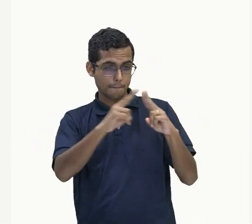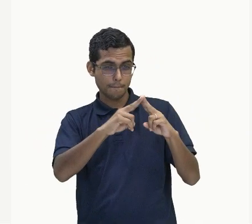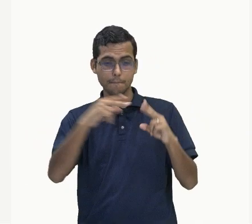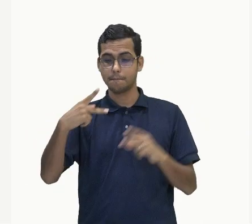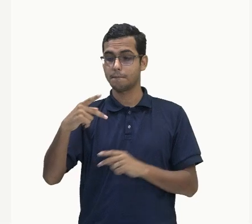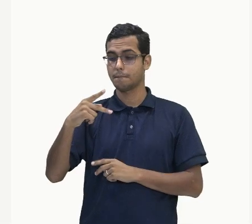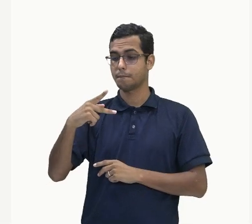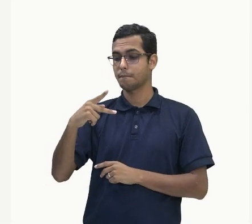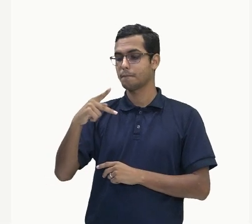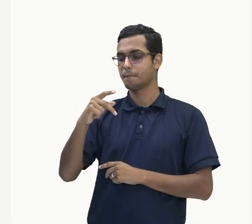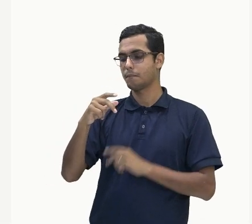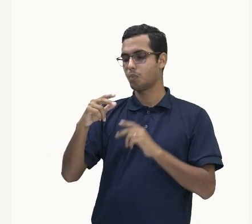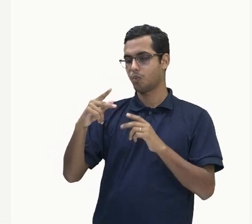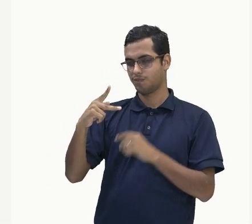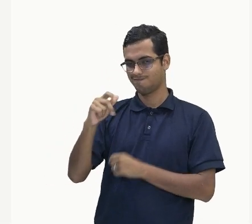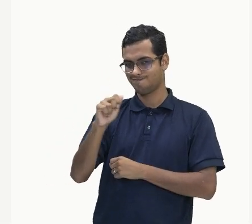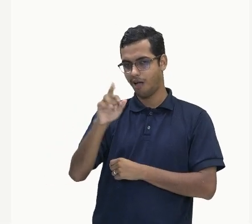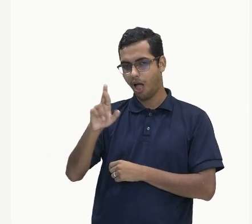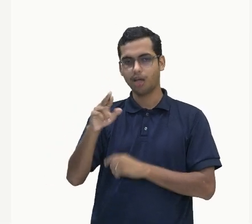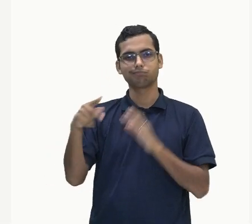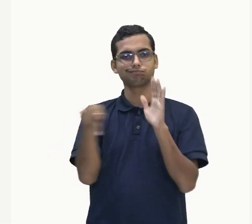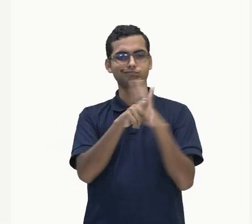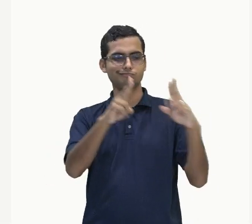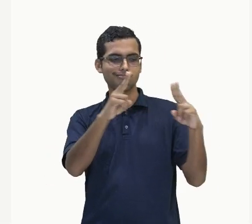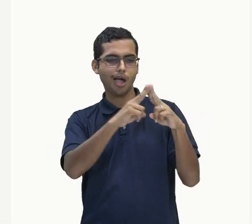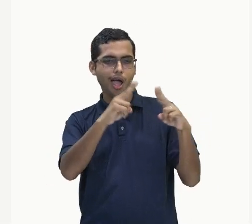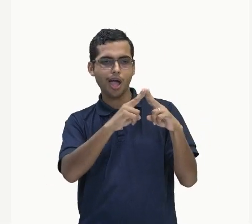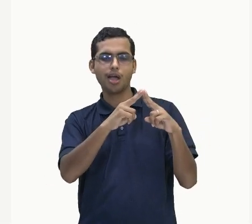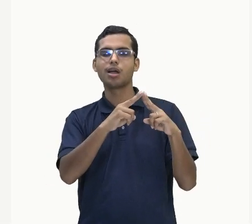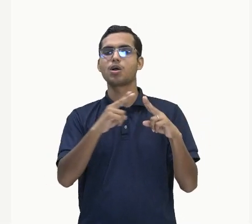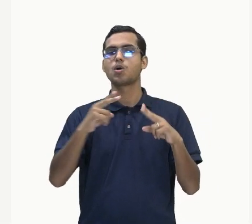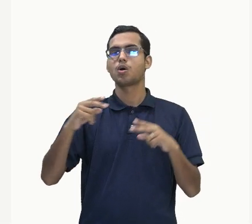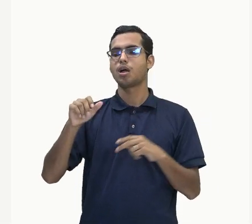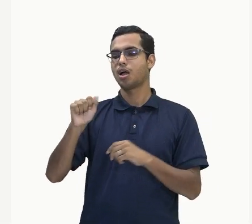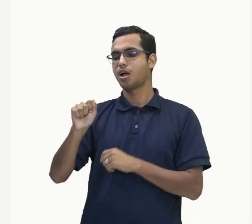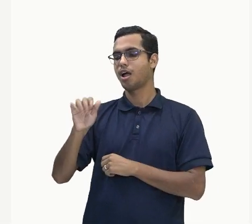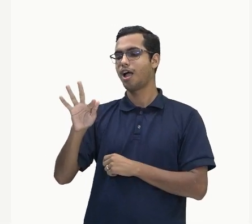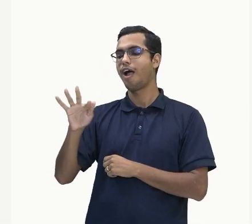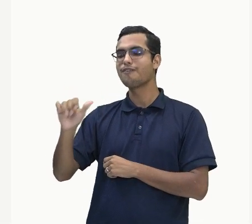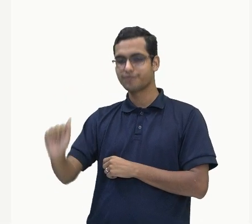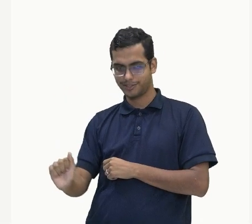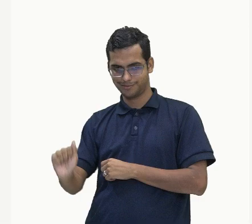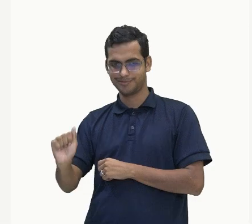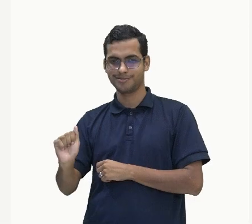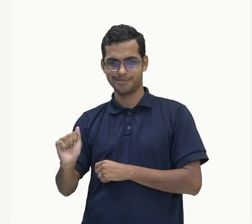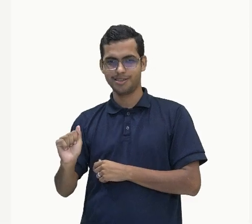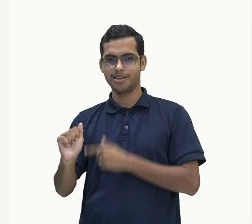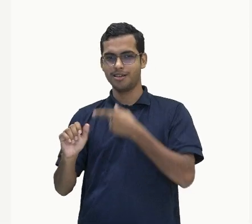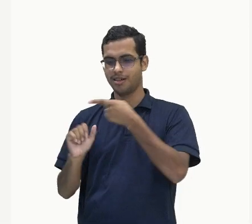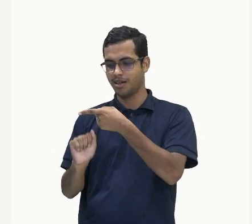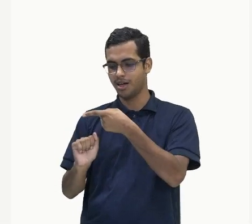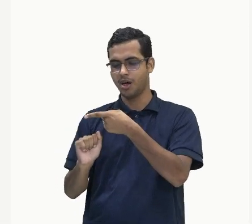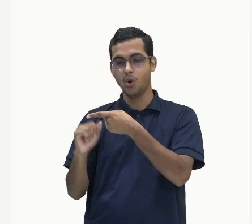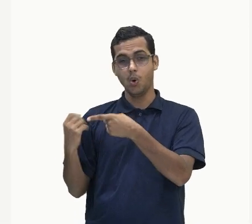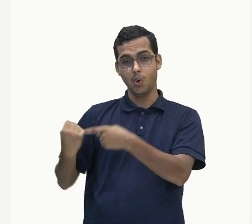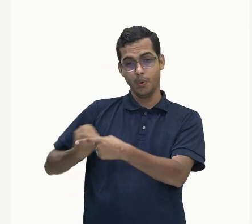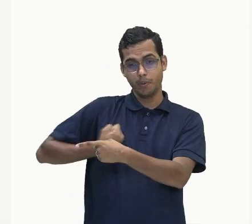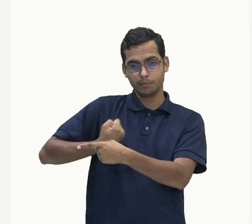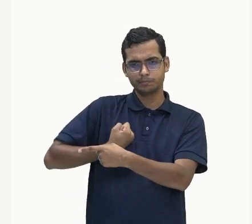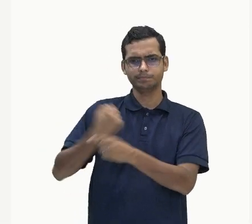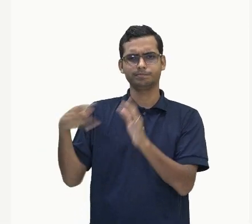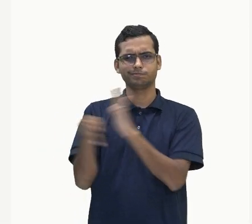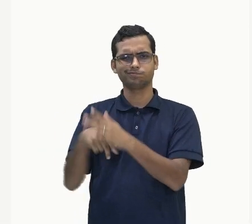for 2, se alfa for 4, né, a divisão vai ser um número par, então não importa onde você coloca o